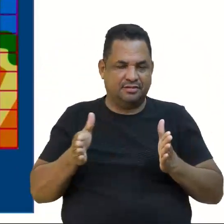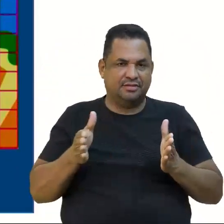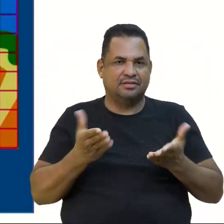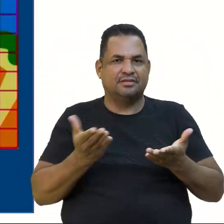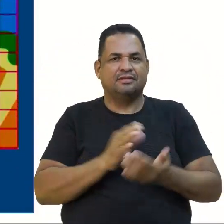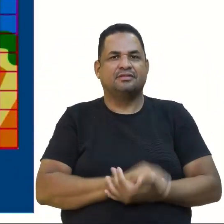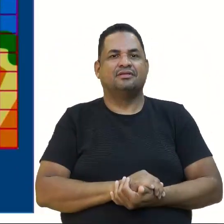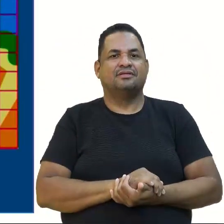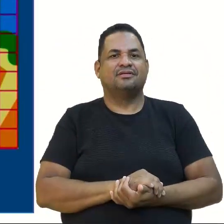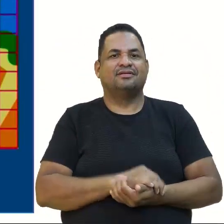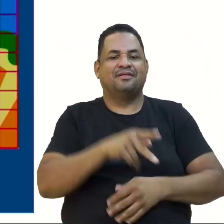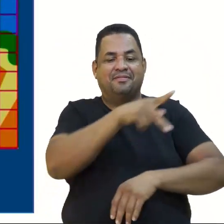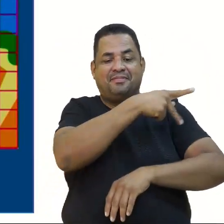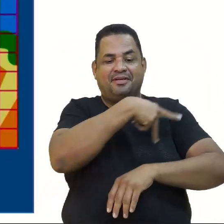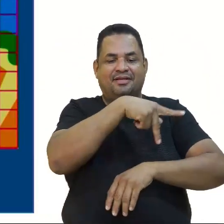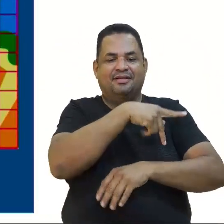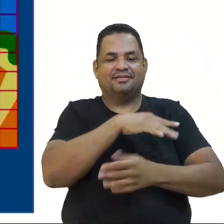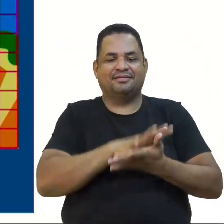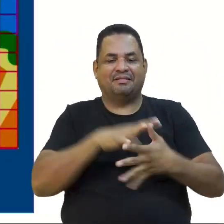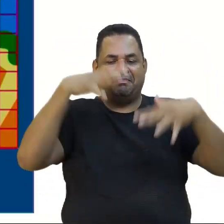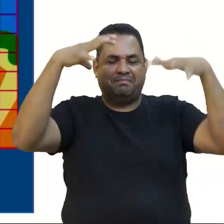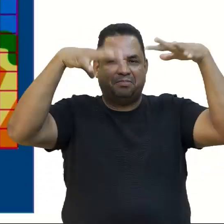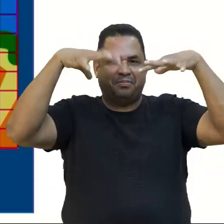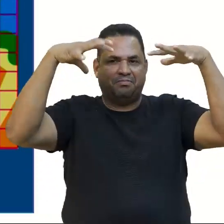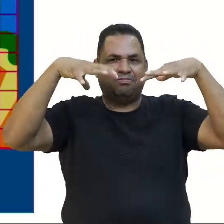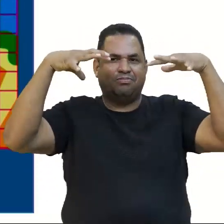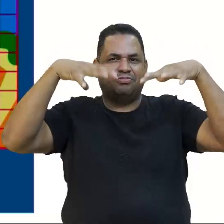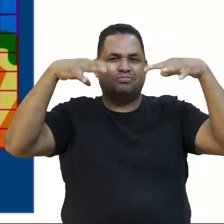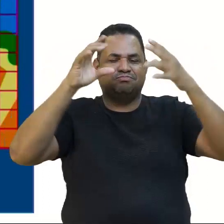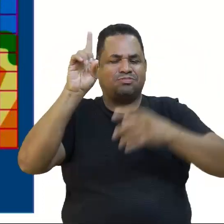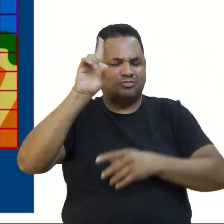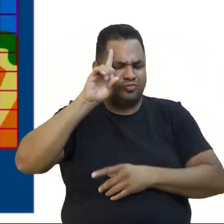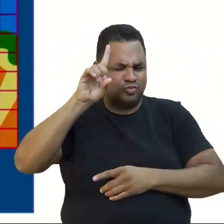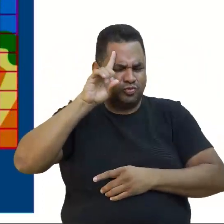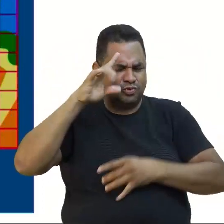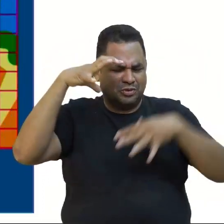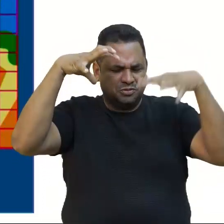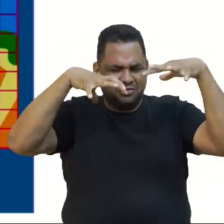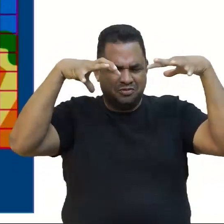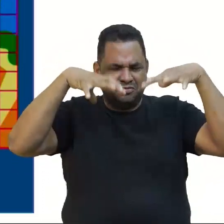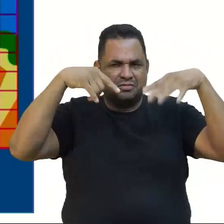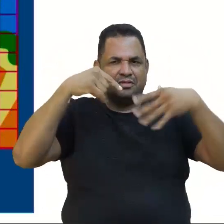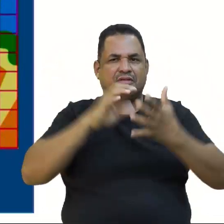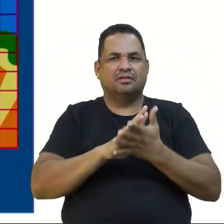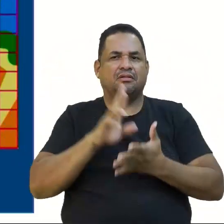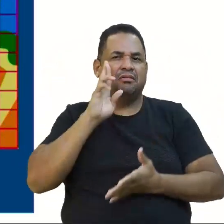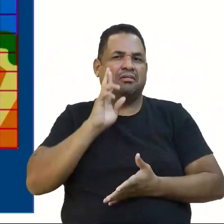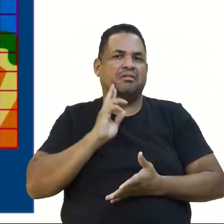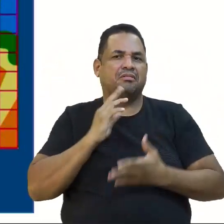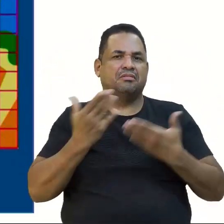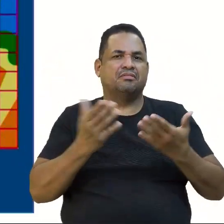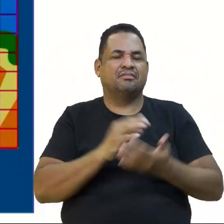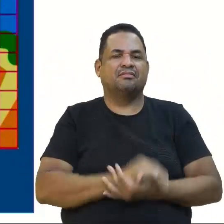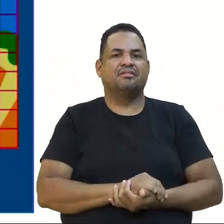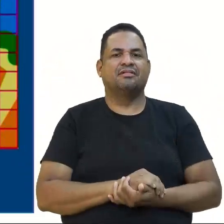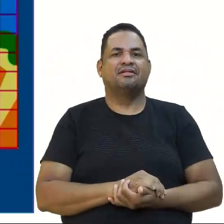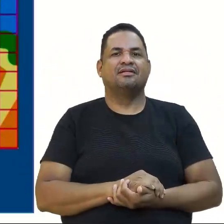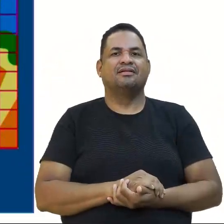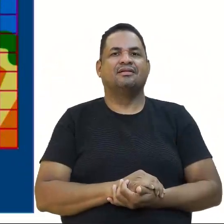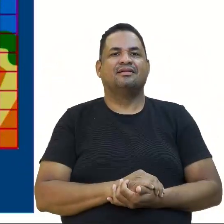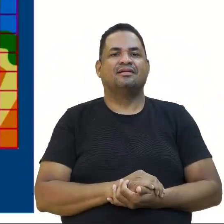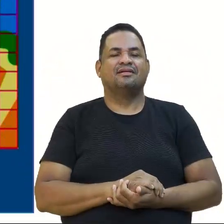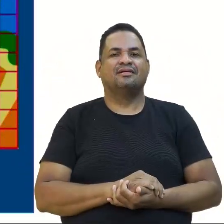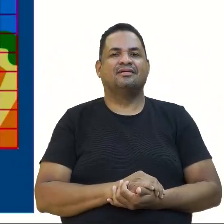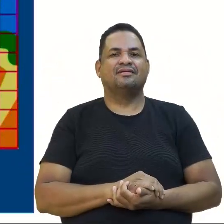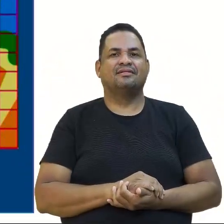Praça da Chuva, né, gente? Tá chovendo todo dia e muito, não é pouca chuva, não. Então, olha aqui,